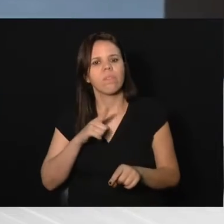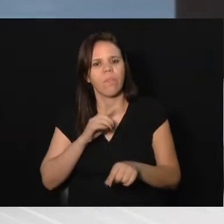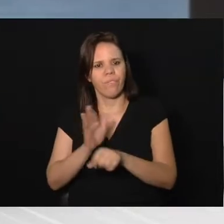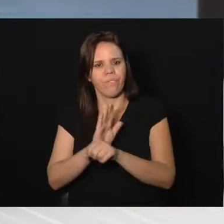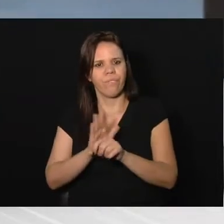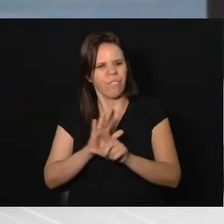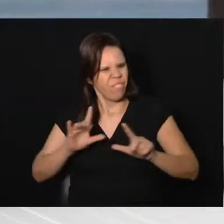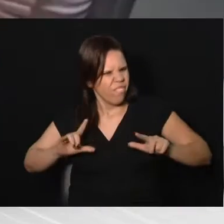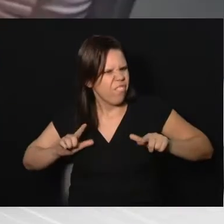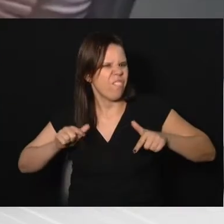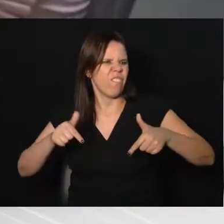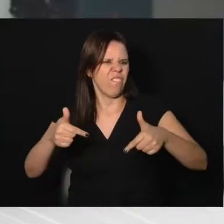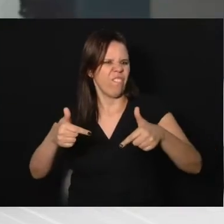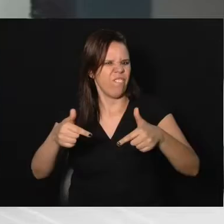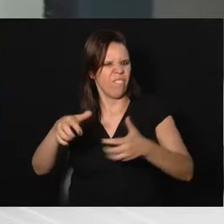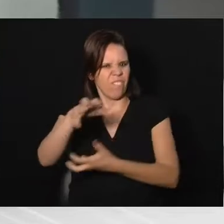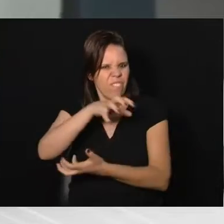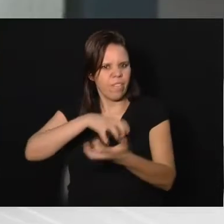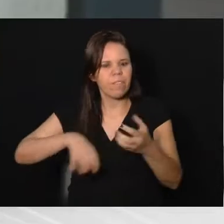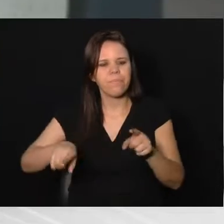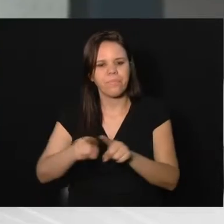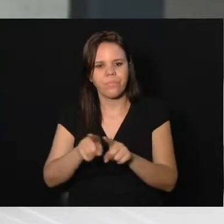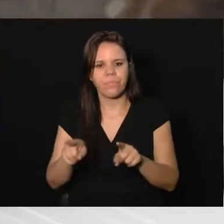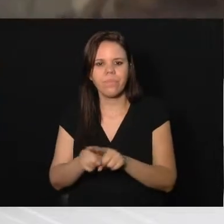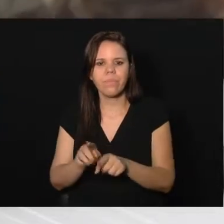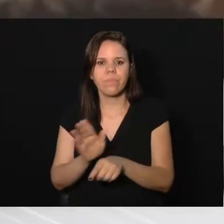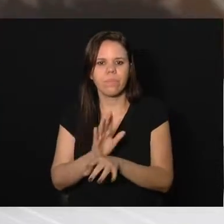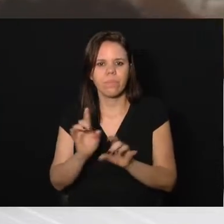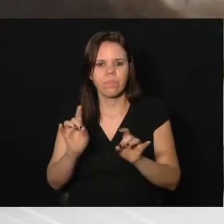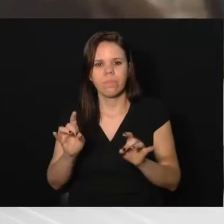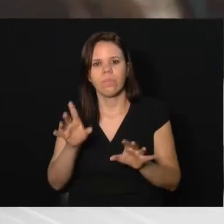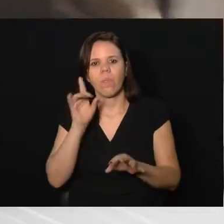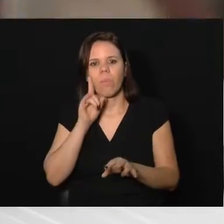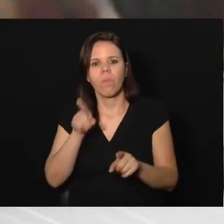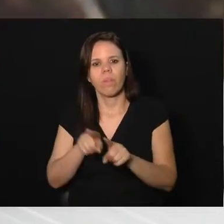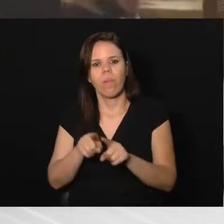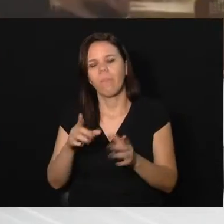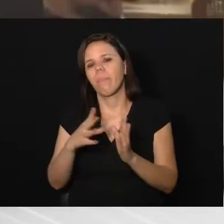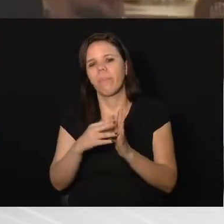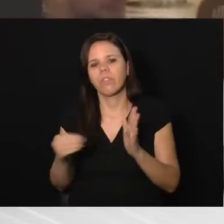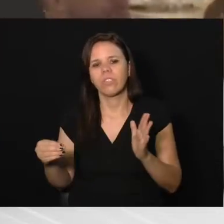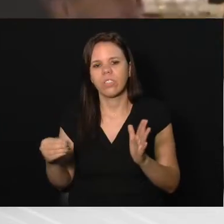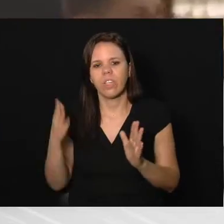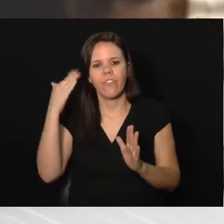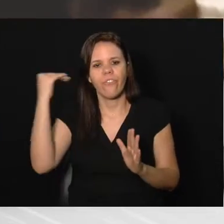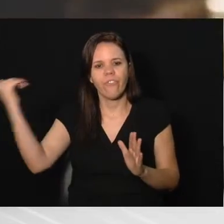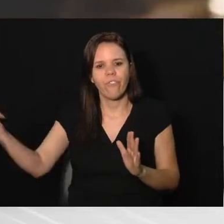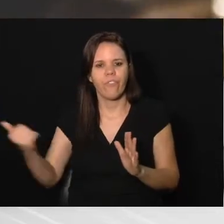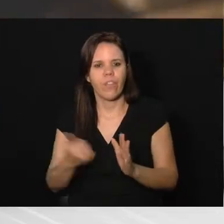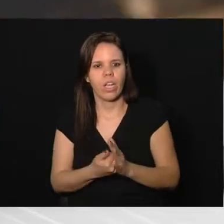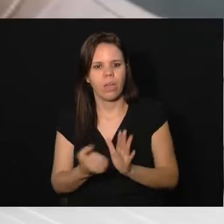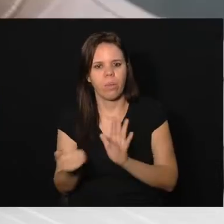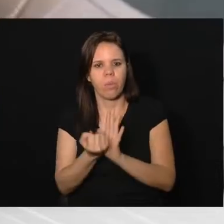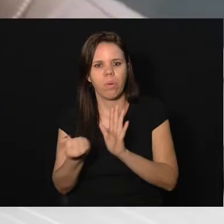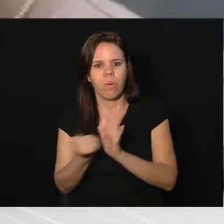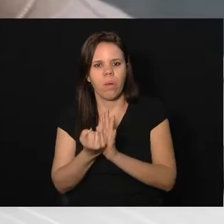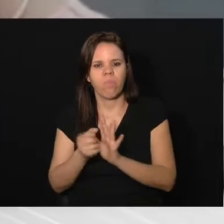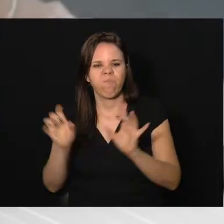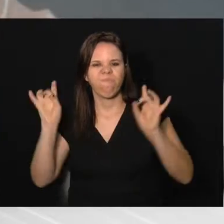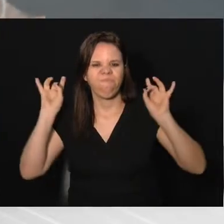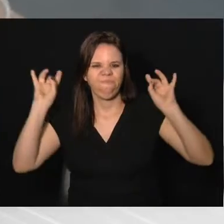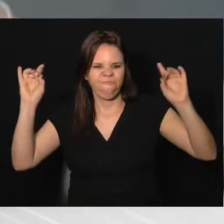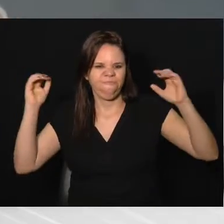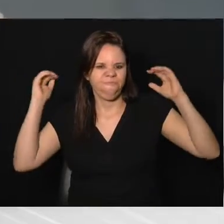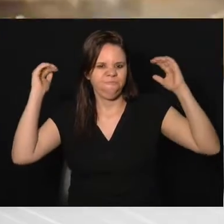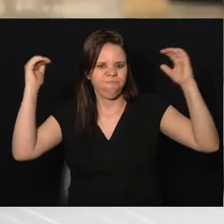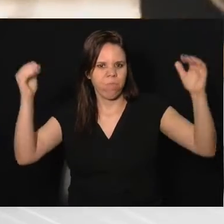e suspense do diretor Luc Besson. Ana é uma modelo famosa e muito requisitada pelas marcas de luxo. Ela é